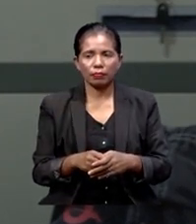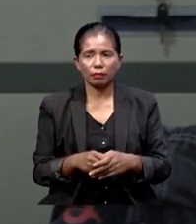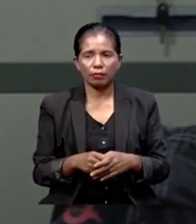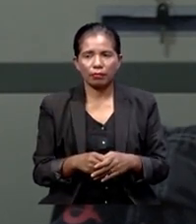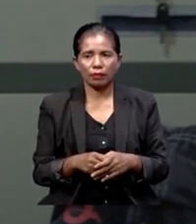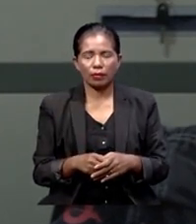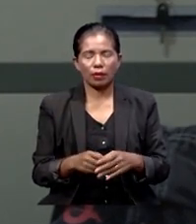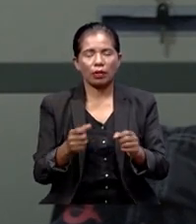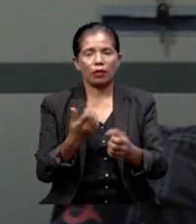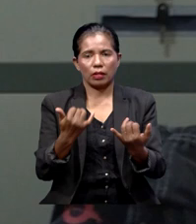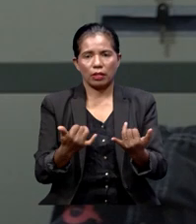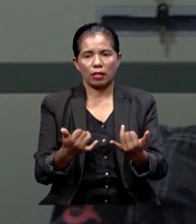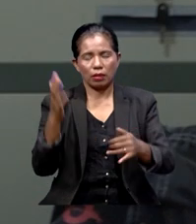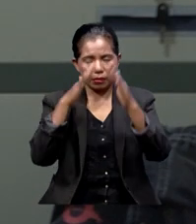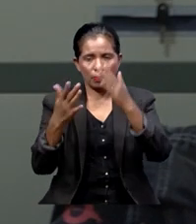ho situasaun dane